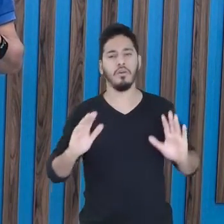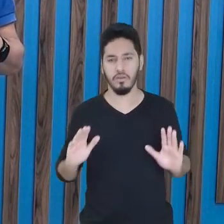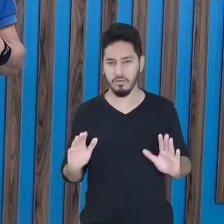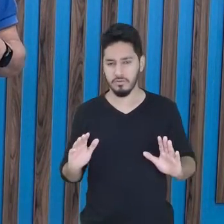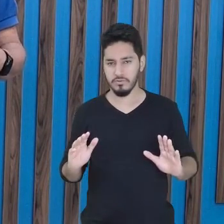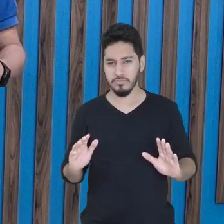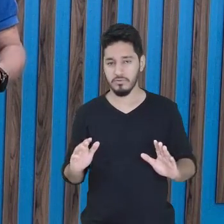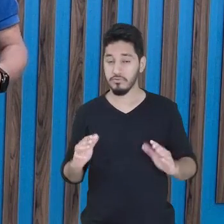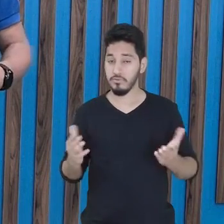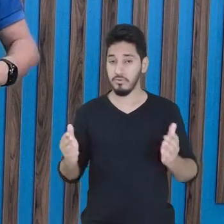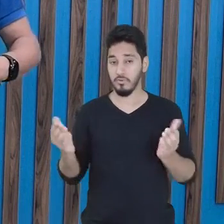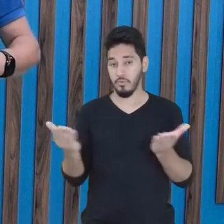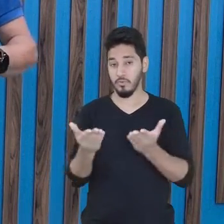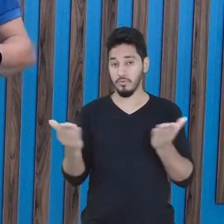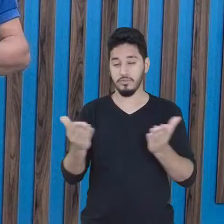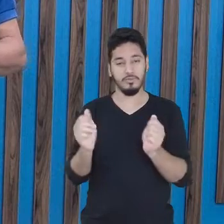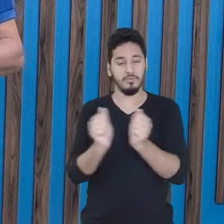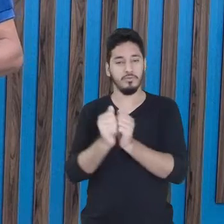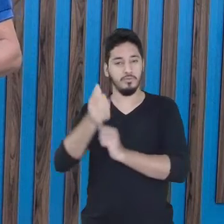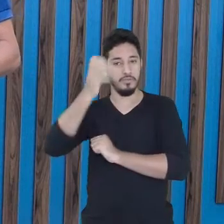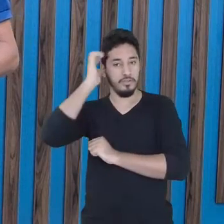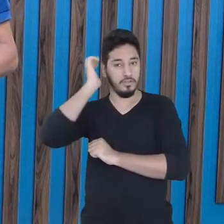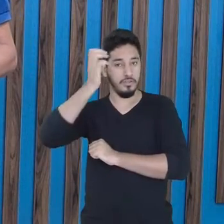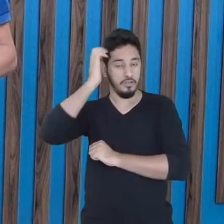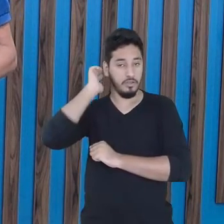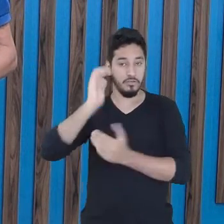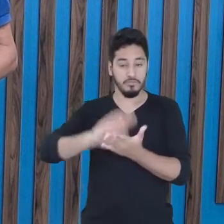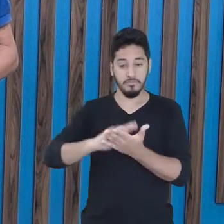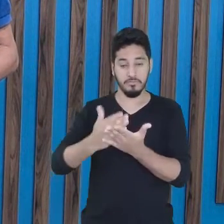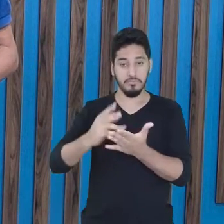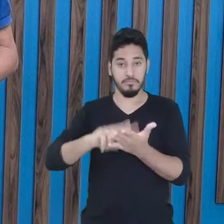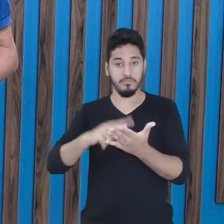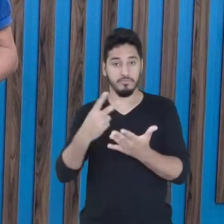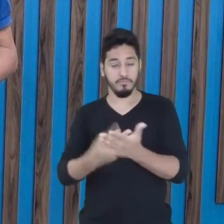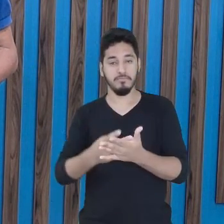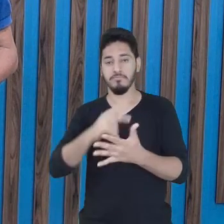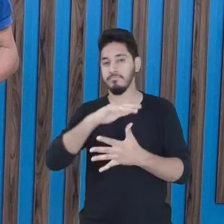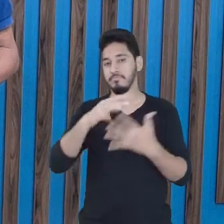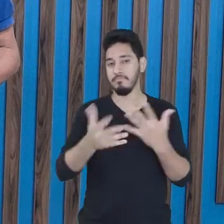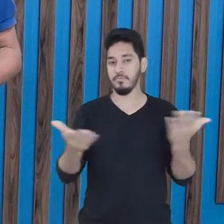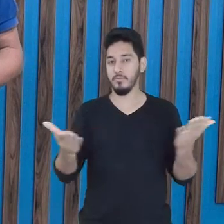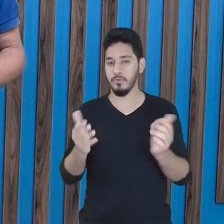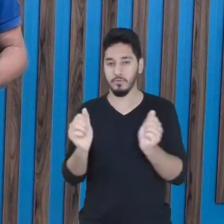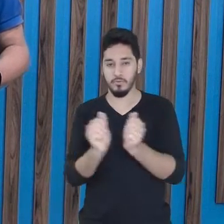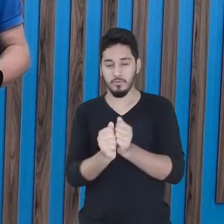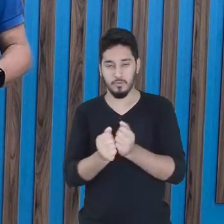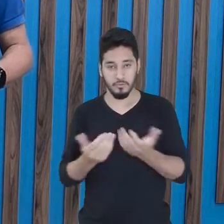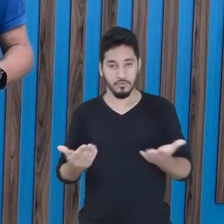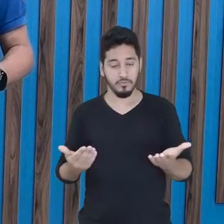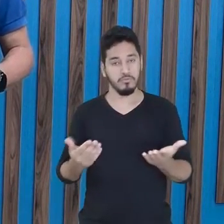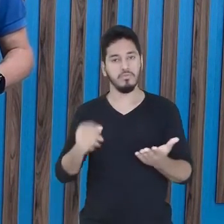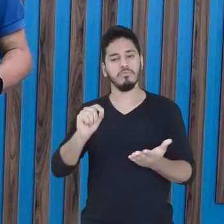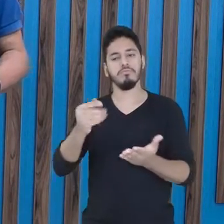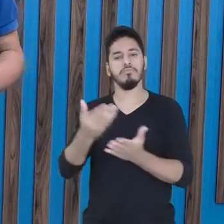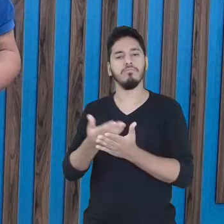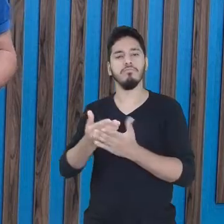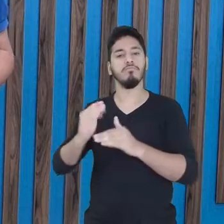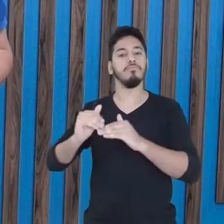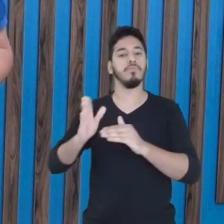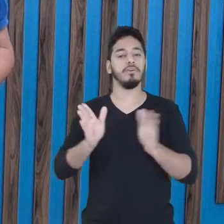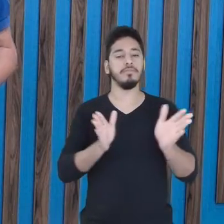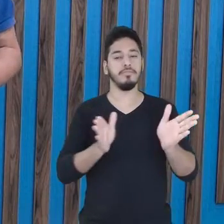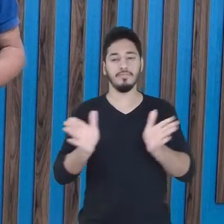gente conta com o Everton aqui, ó, nosso intérprete de Libras, hoje aqui conosco, deixando a nossa aula